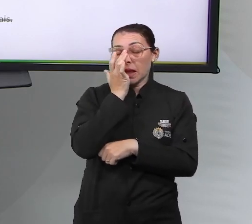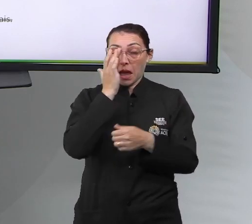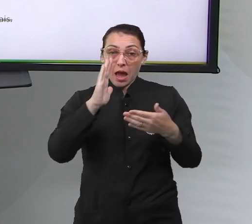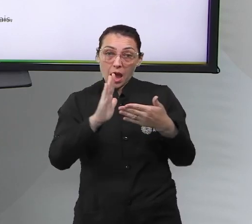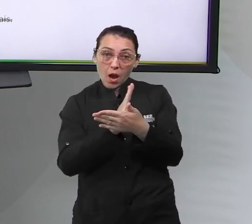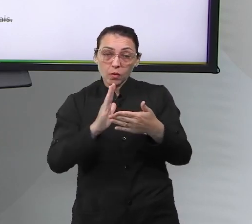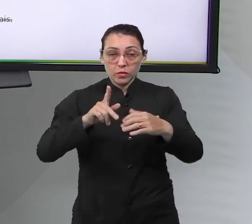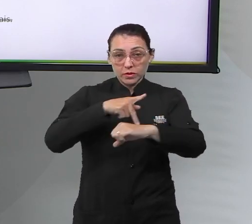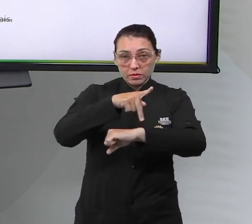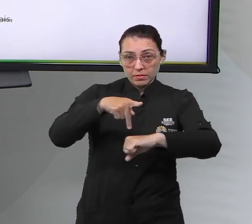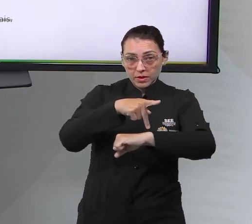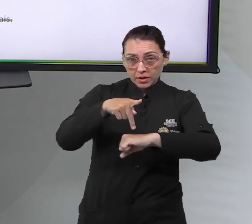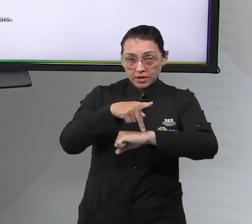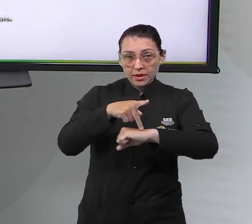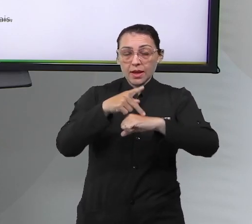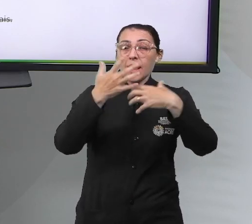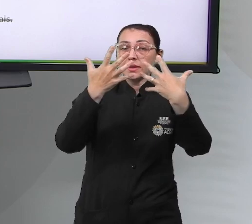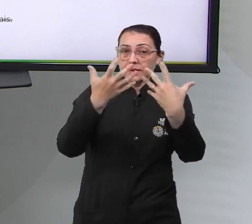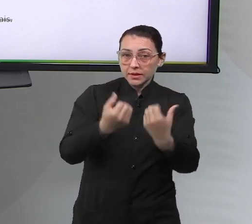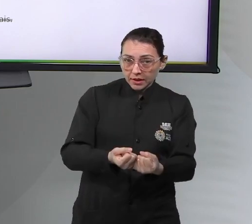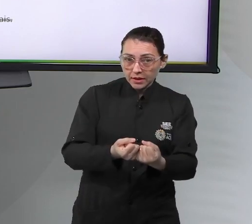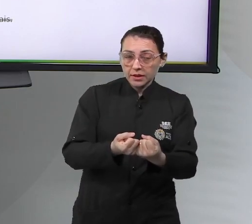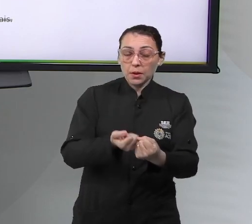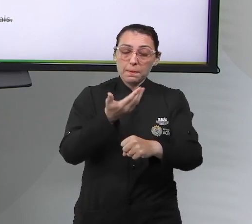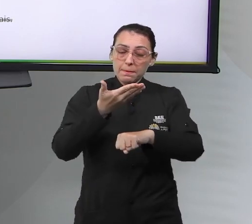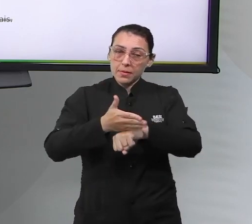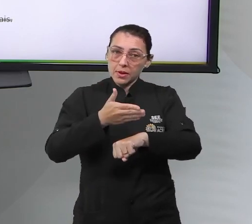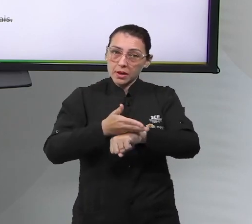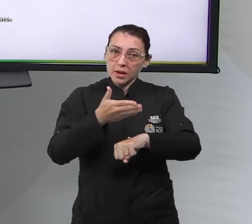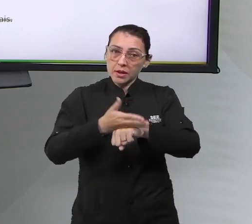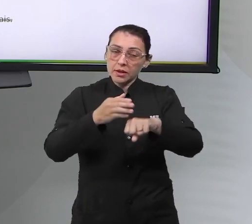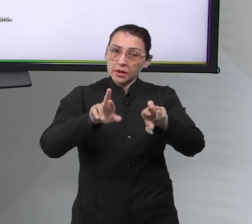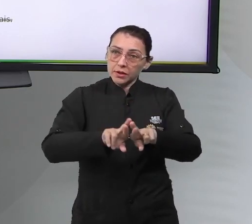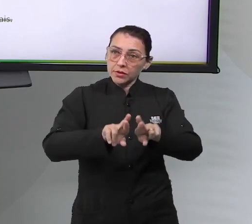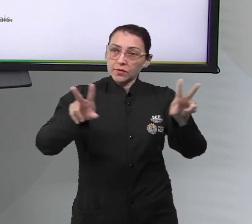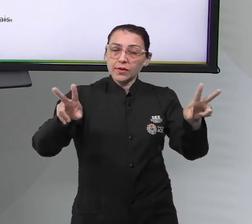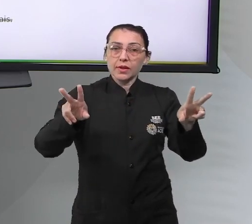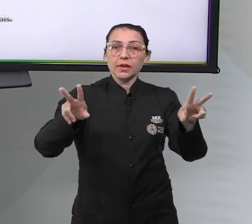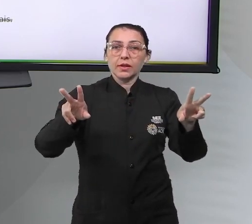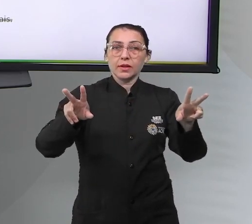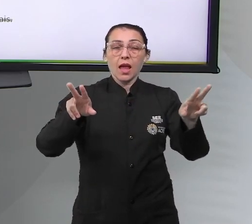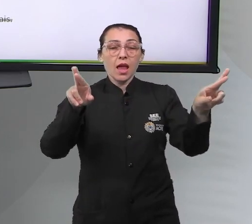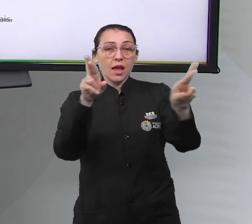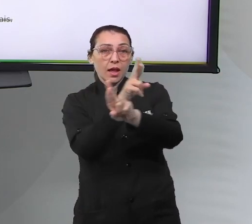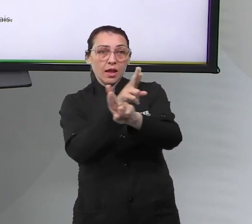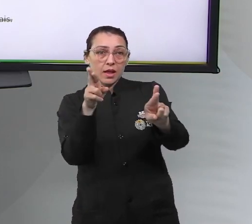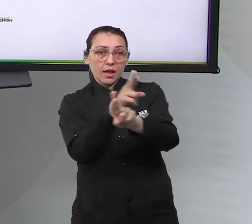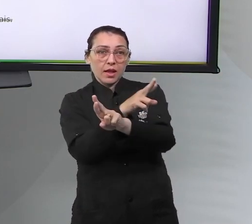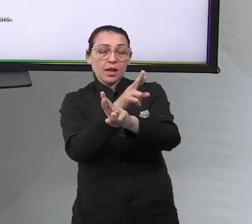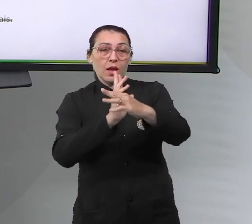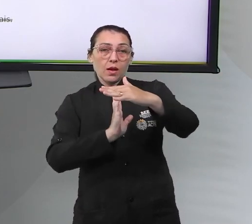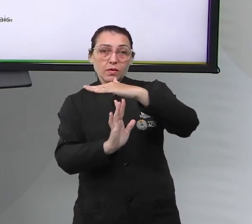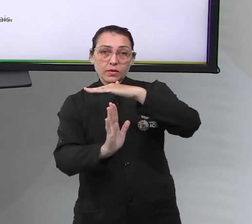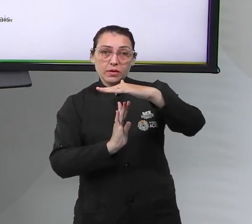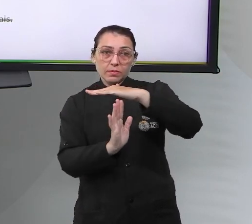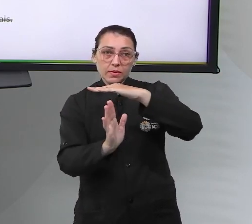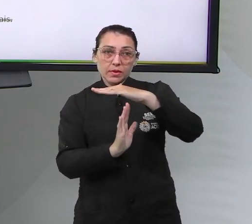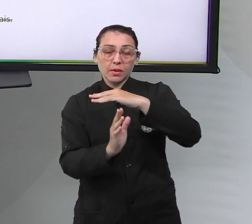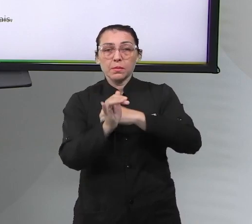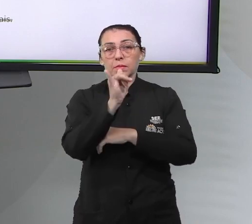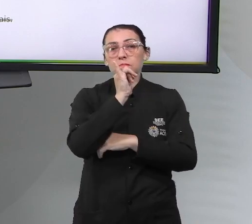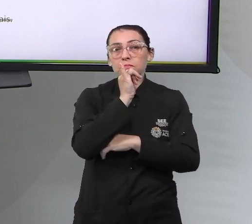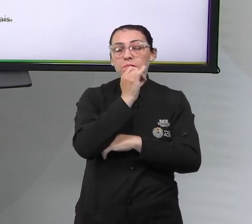alguns países adotam práticas distintas em relação aos imigrantes.